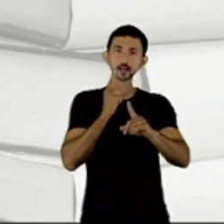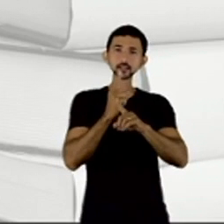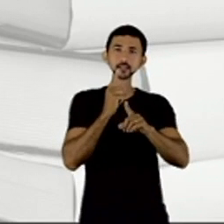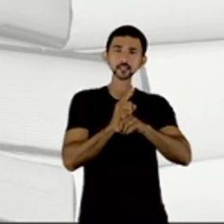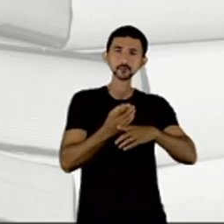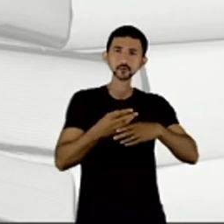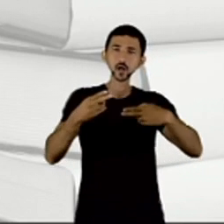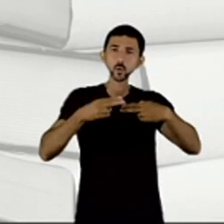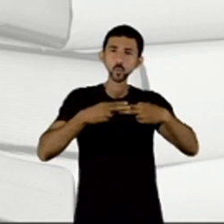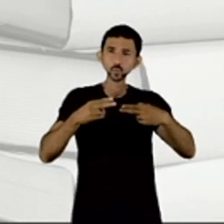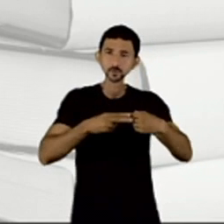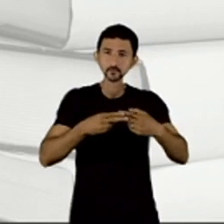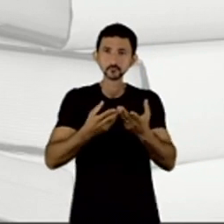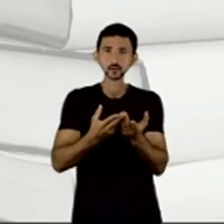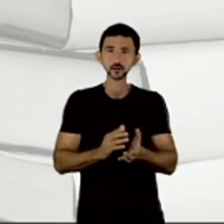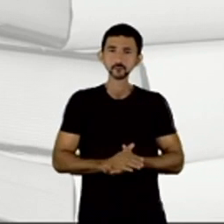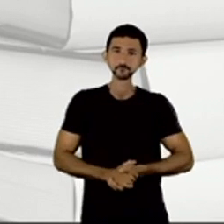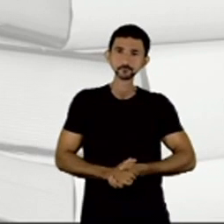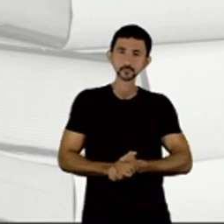identificar e utilizar,